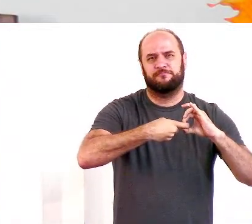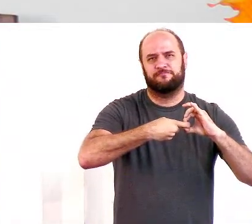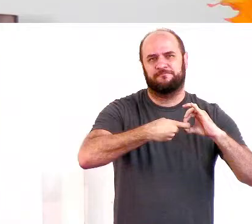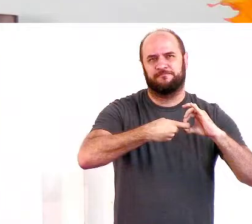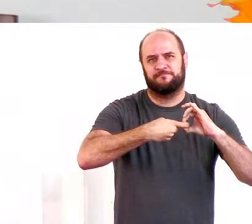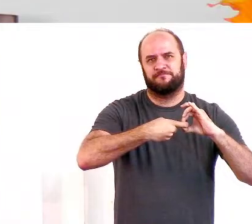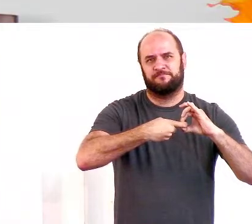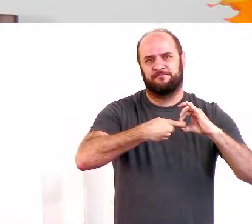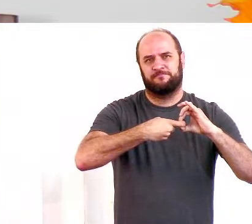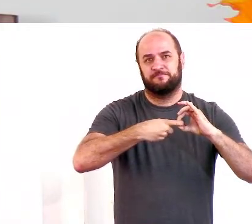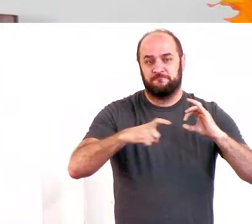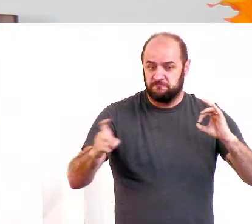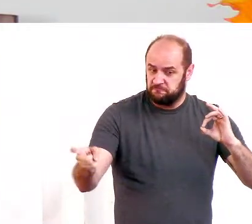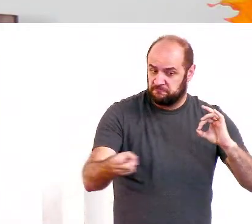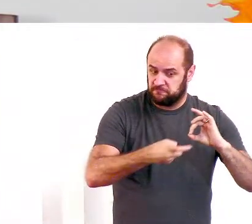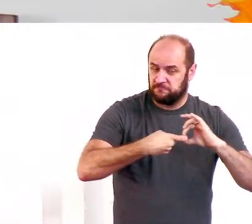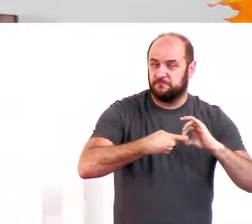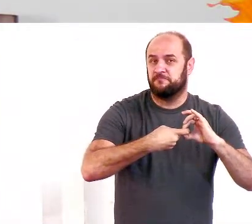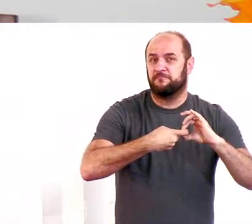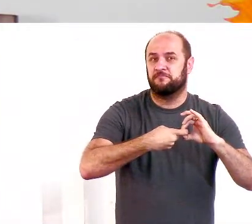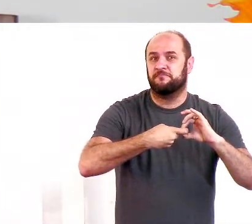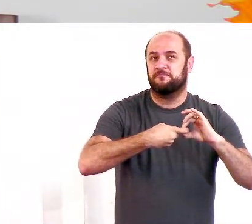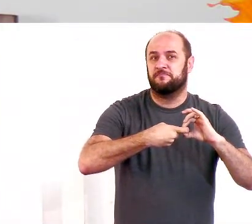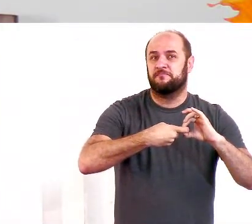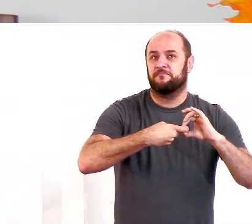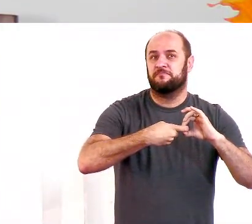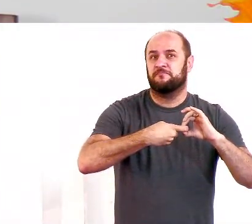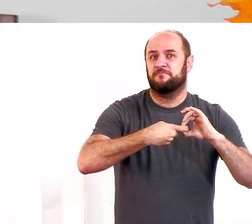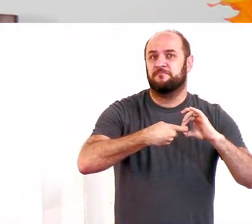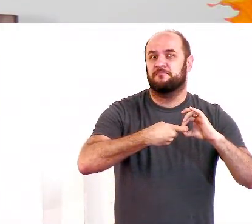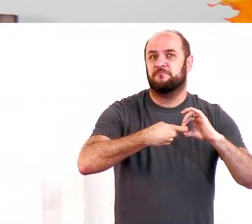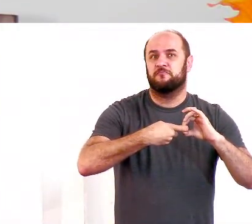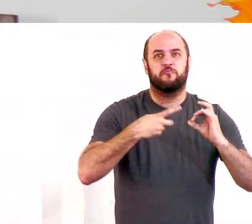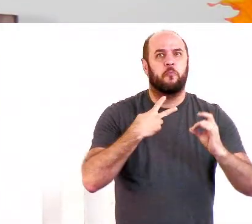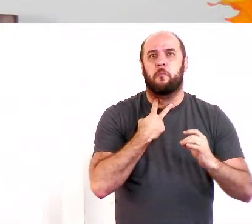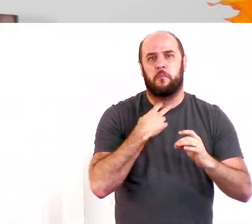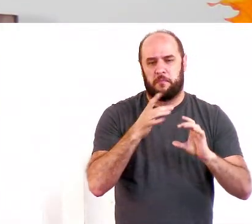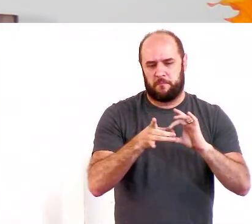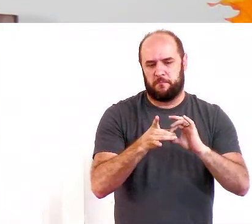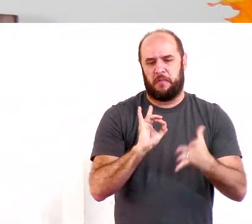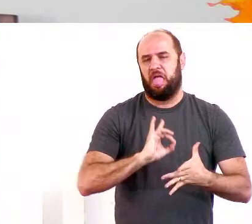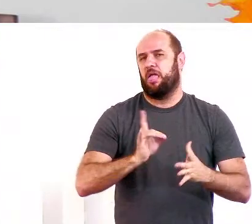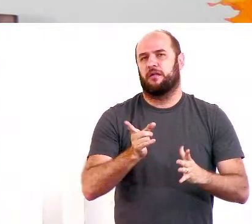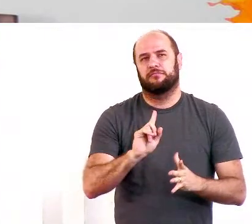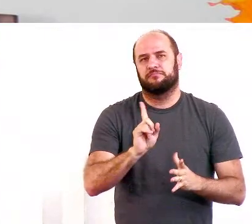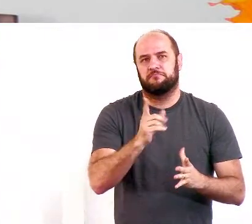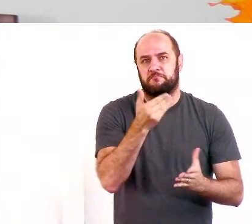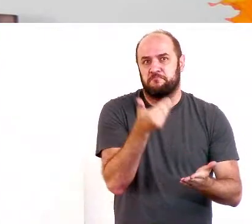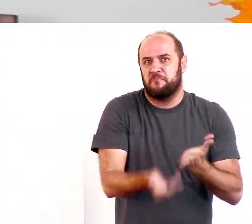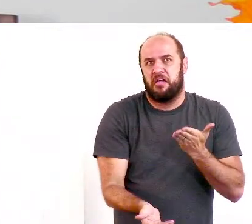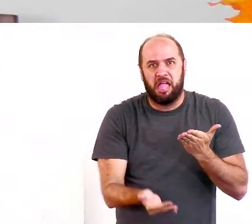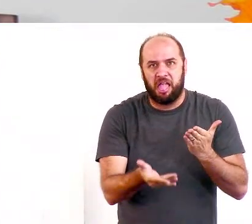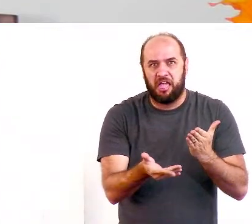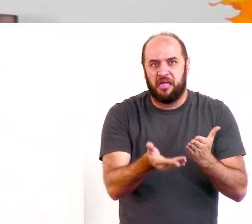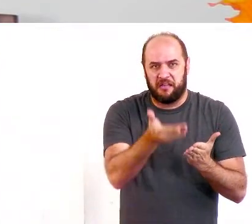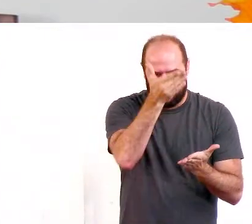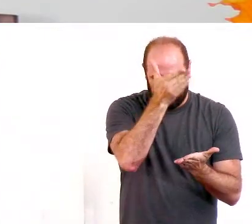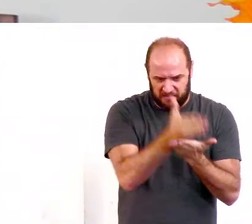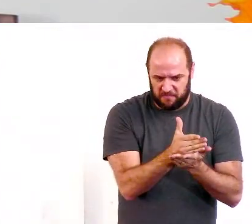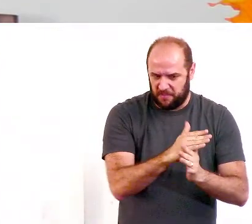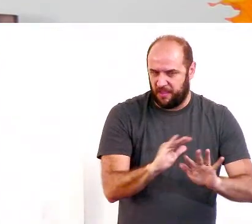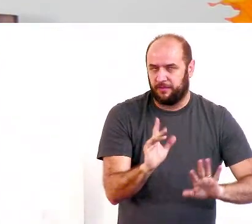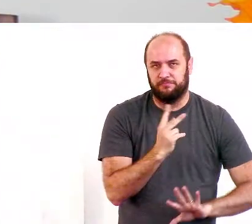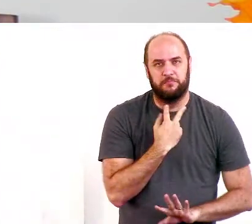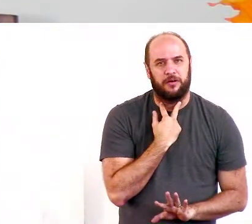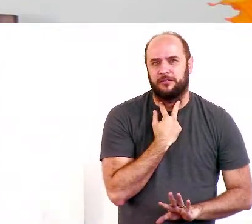E é uma âncora que simplesmente não pode ser quebrada, perdida, partida.